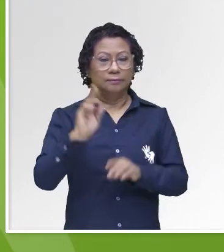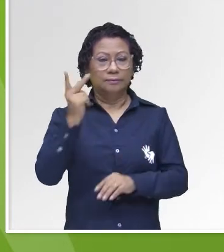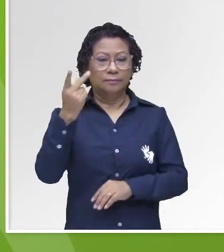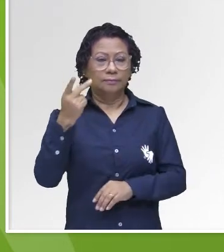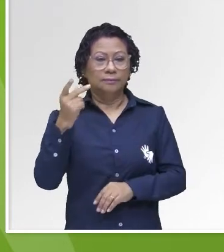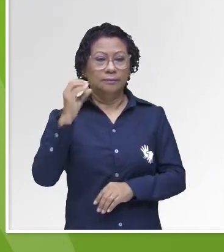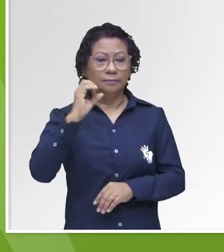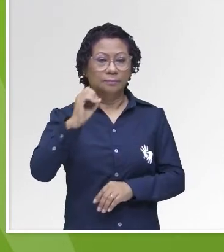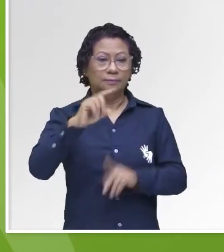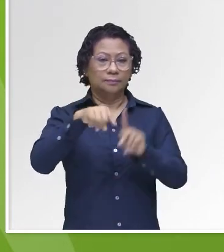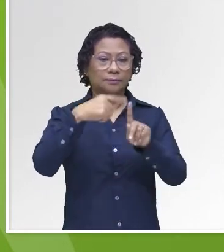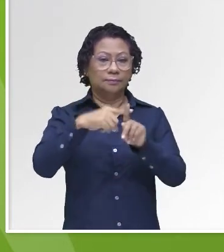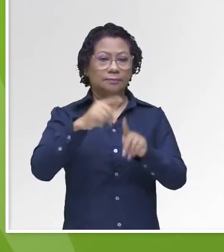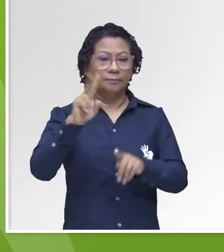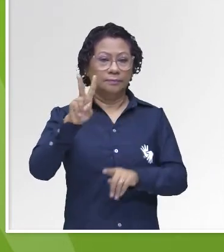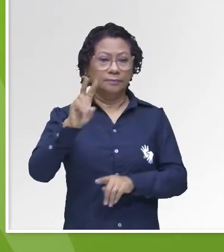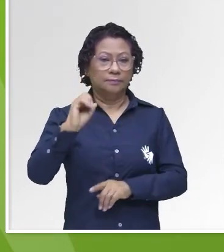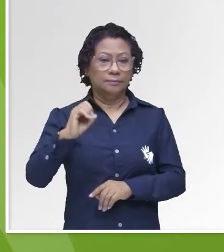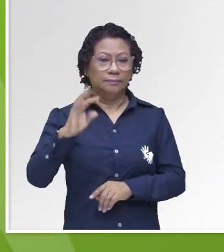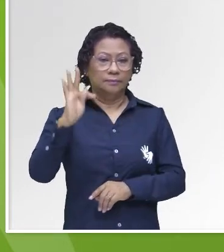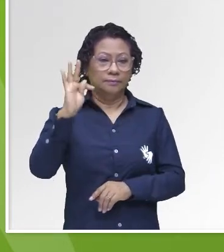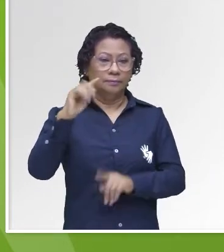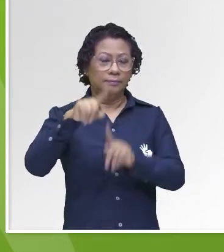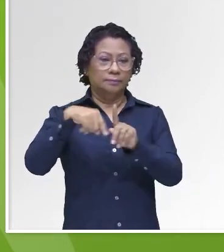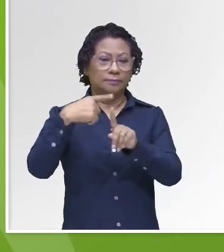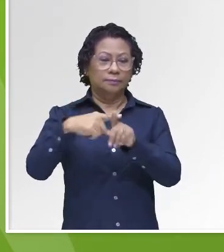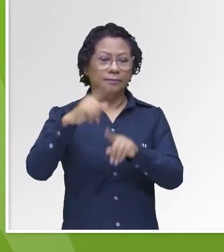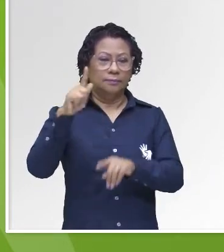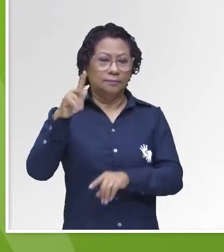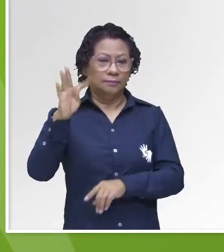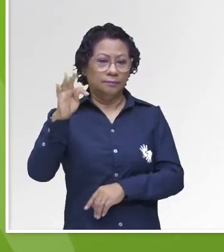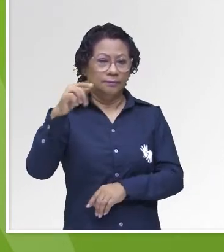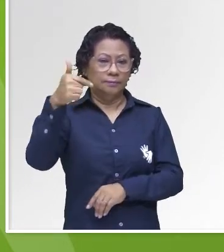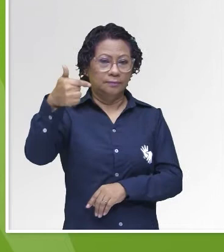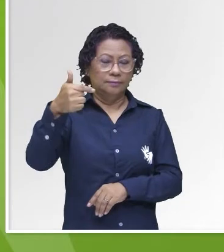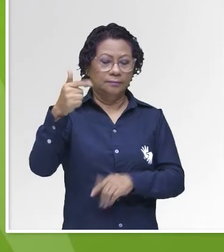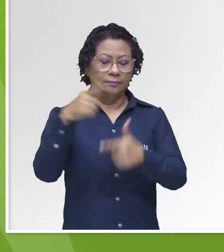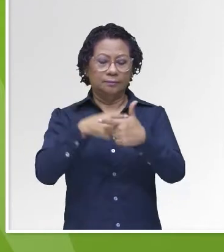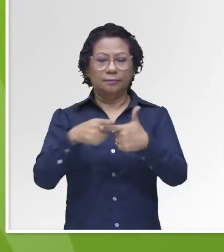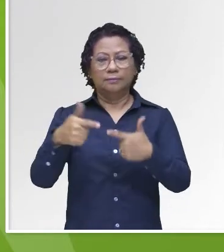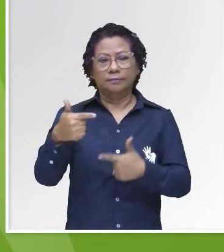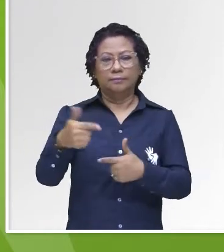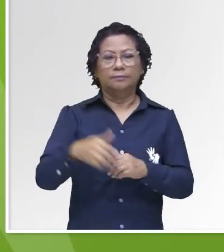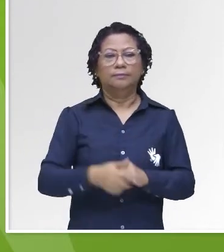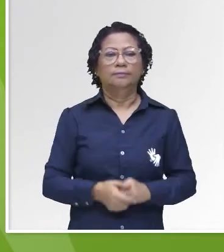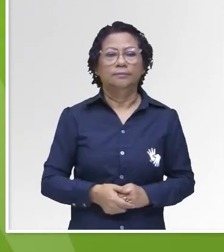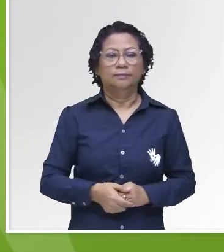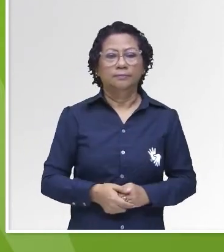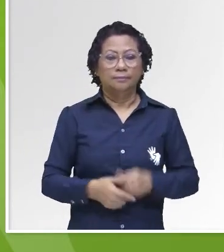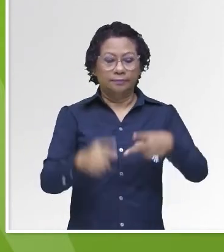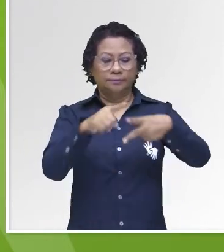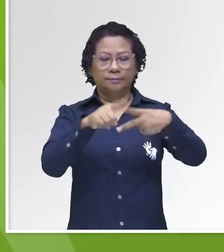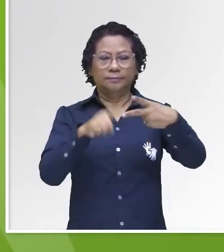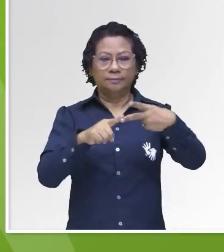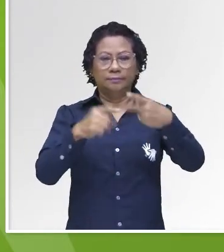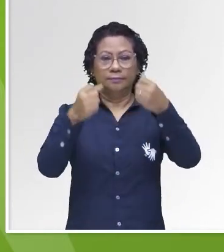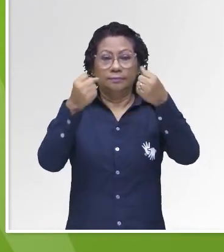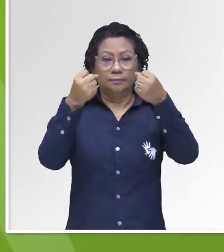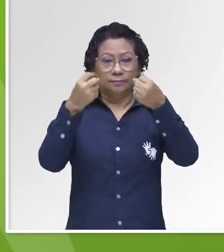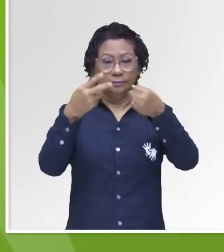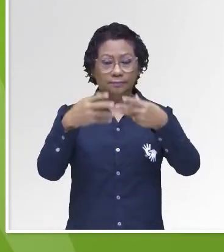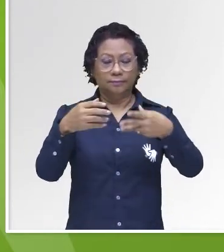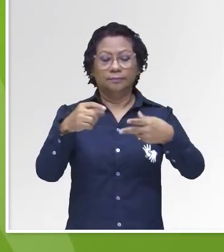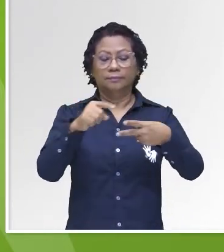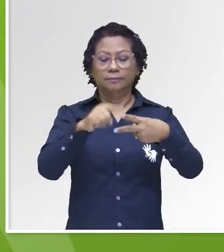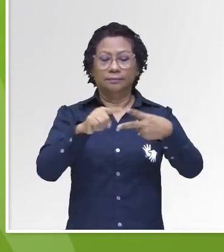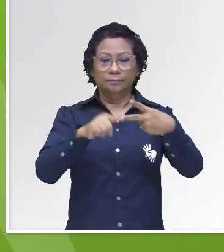o nosso A virou G e o nosso S virou H, porque agora nós estamos falando de altura, tudo